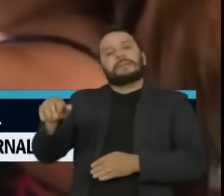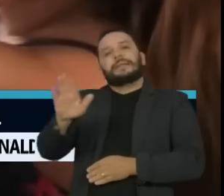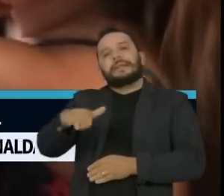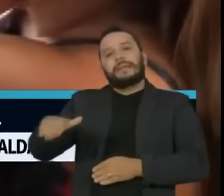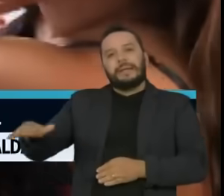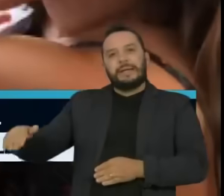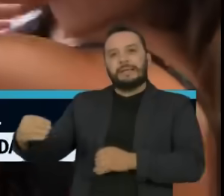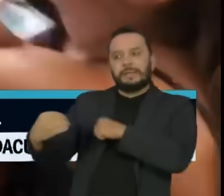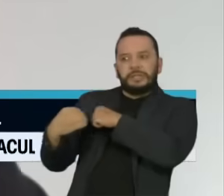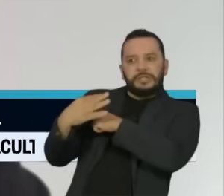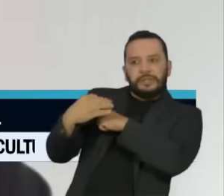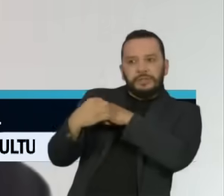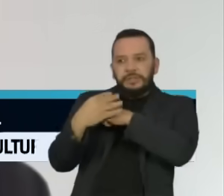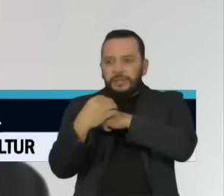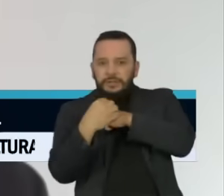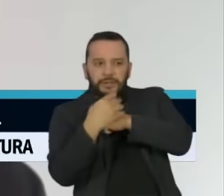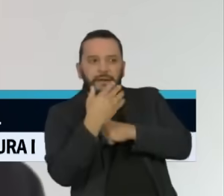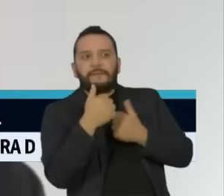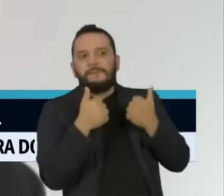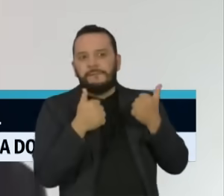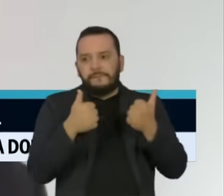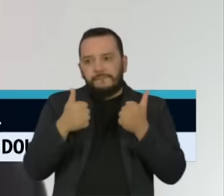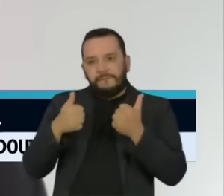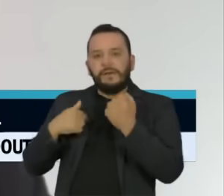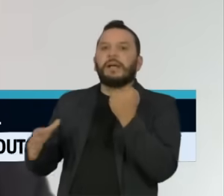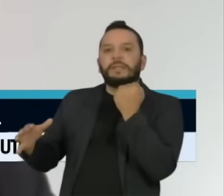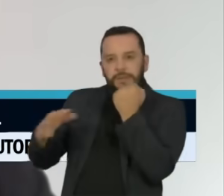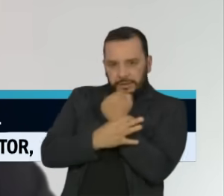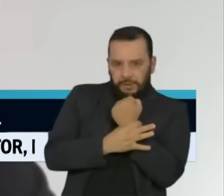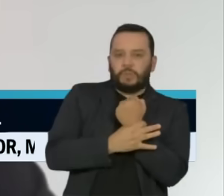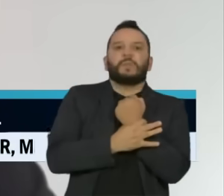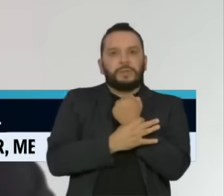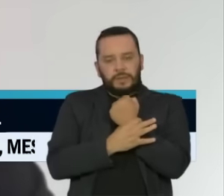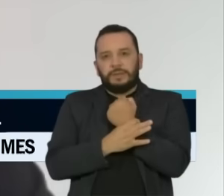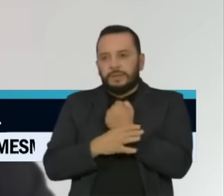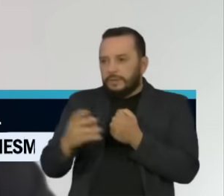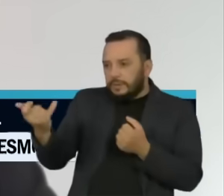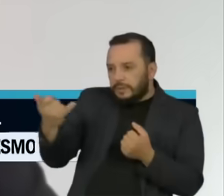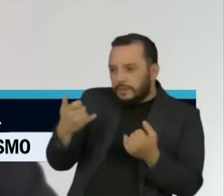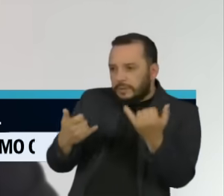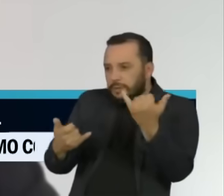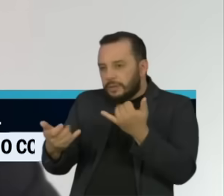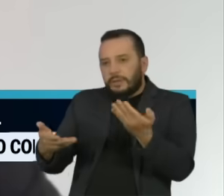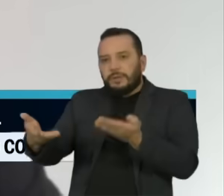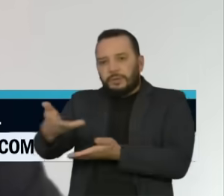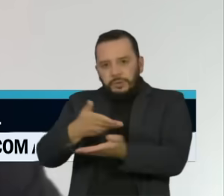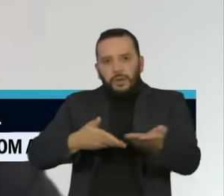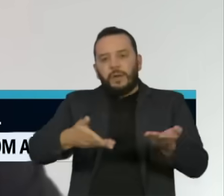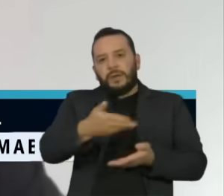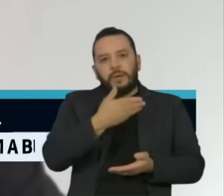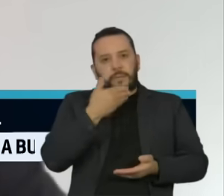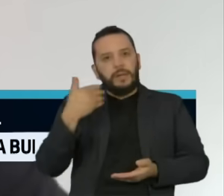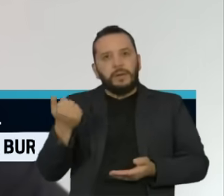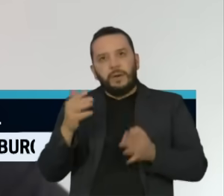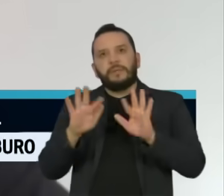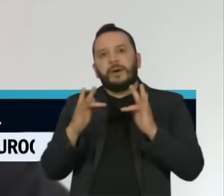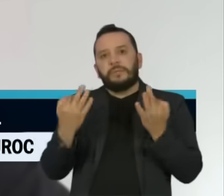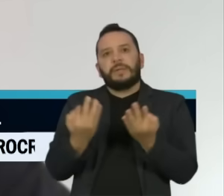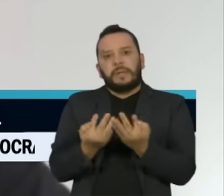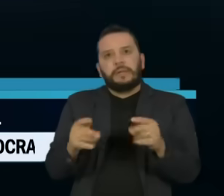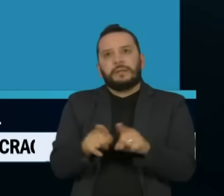aulas. Conseguimos ter um pouquinho mais de segurança, eu consegui ouvir, fazer uma troca melhor com as famílias, com